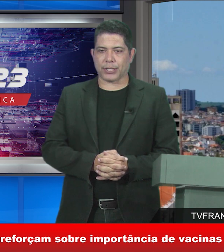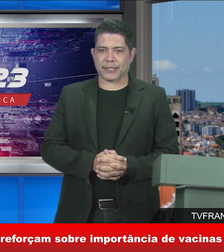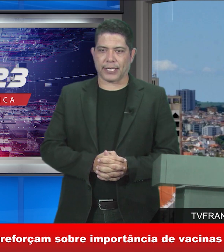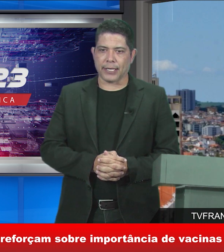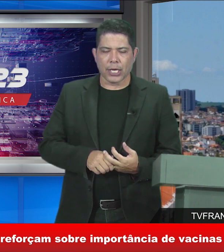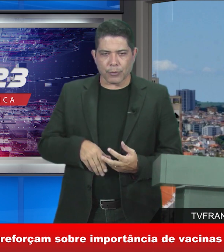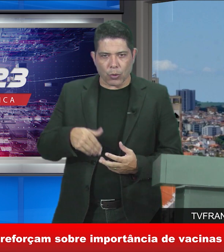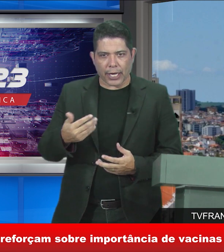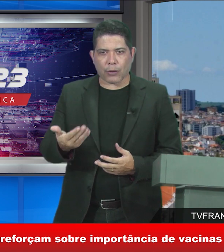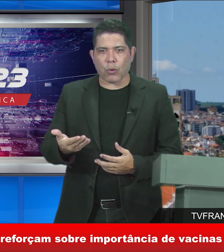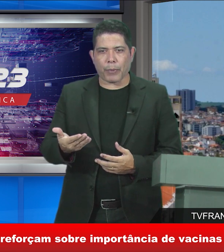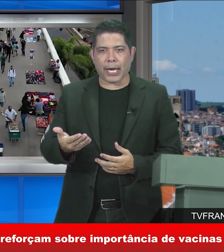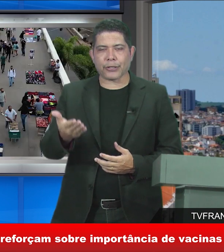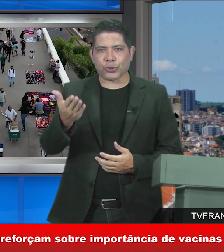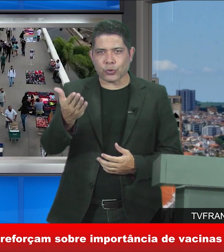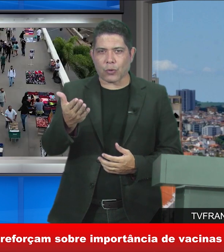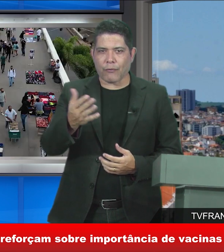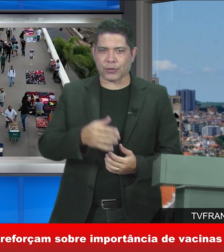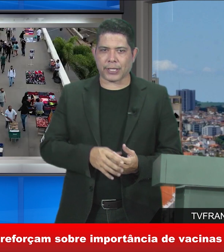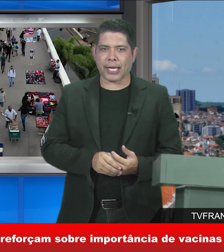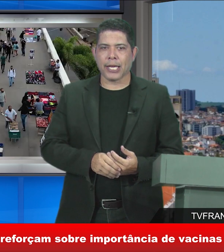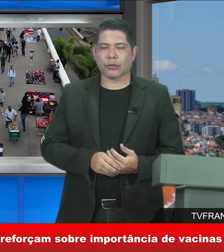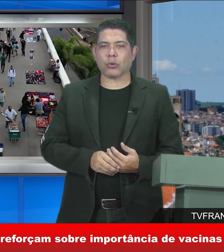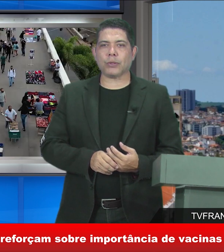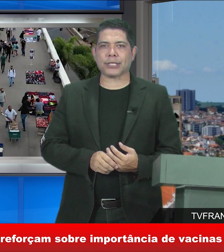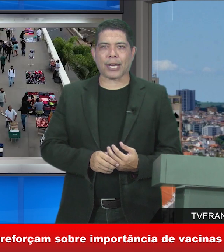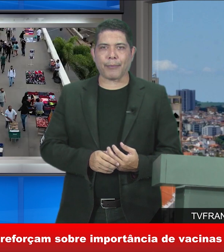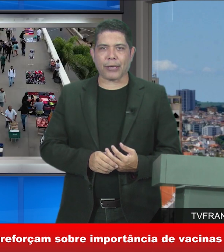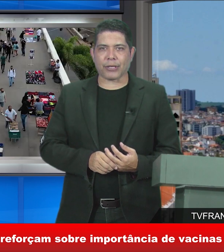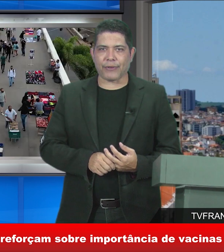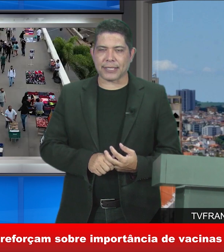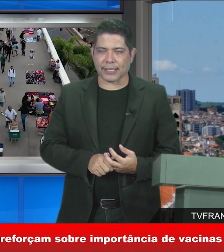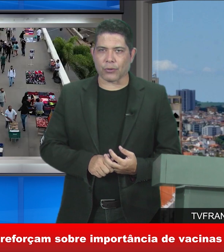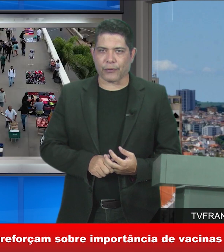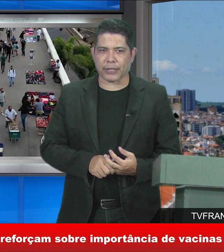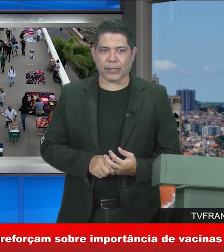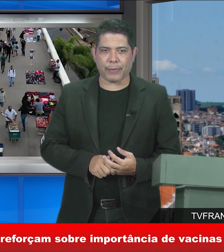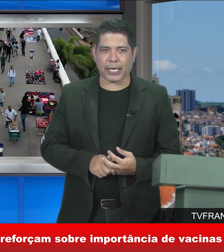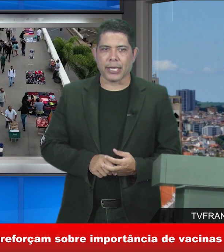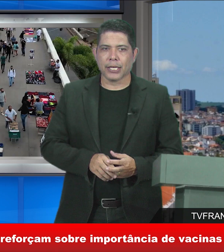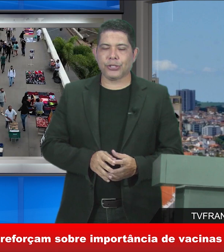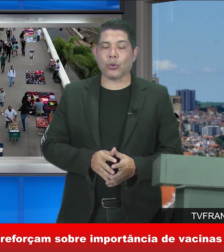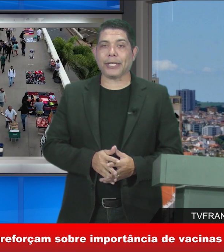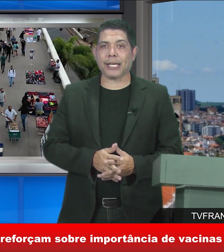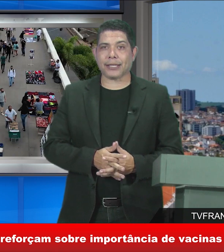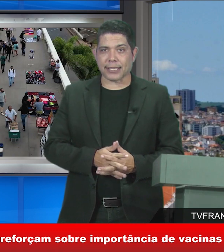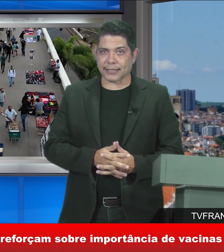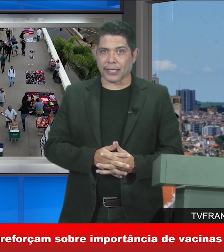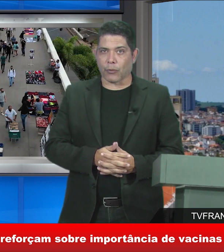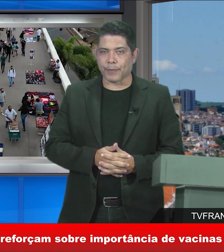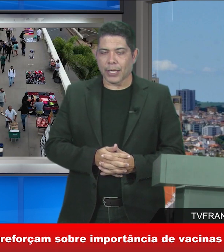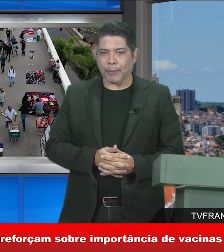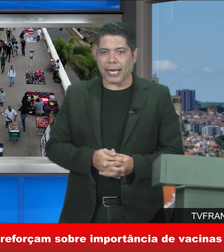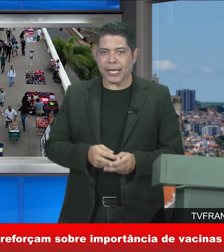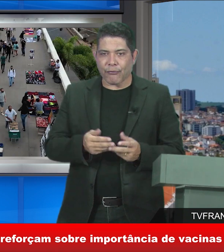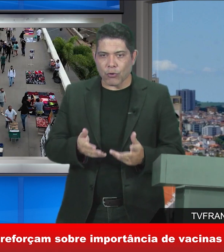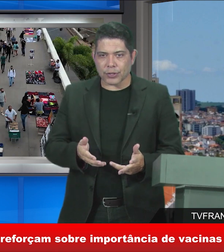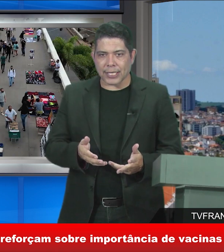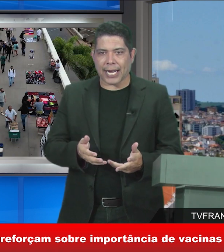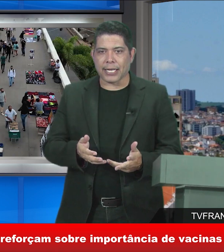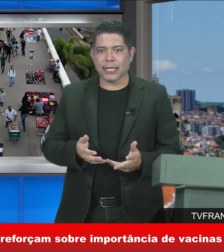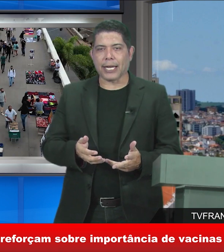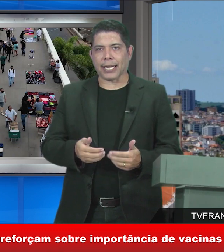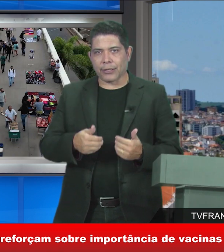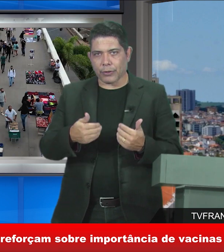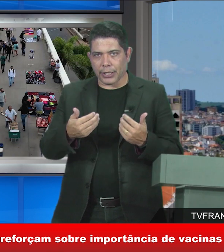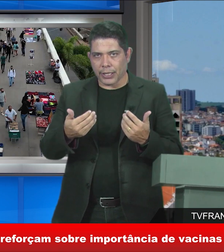da notícia, que eu quero acompanhar junto com você todo esse trabalho que vem sendo feito também de orientação para